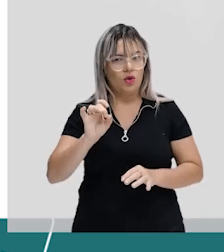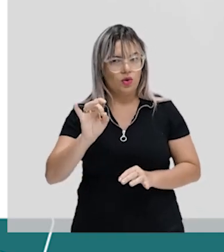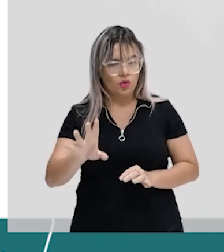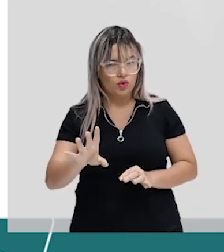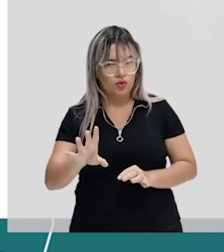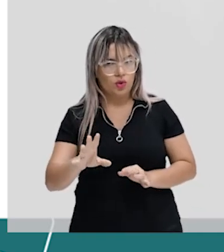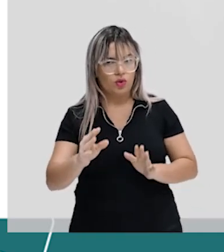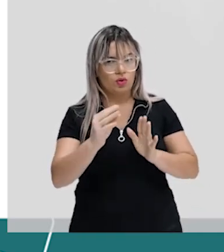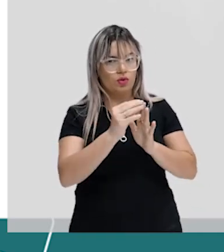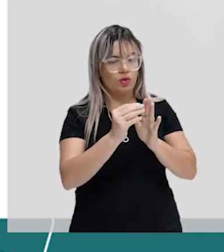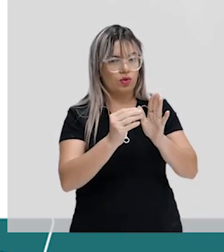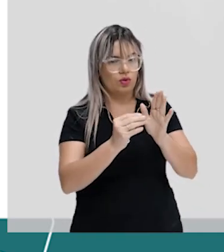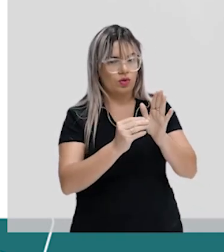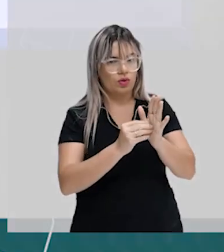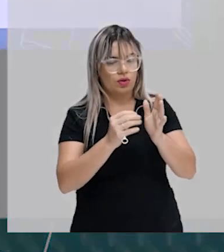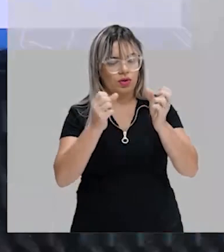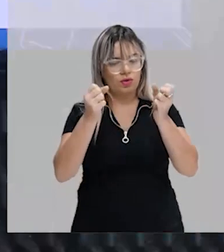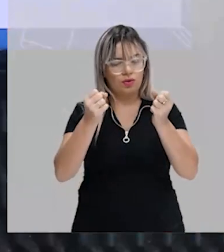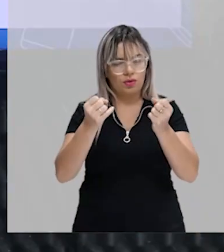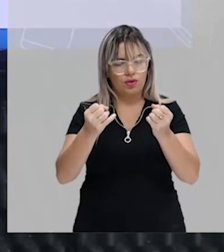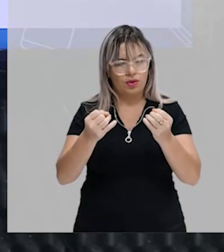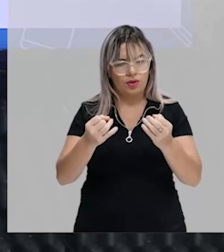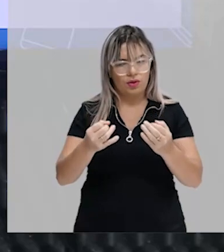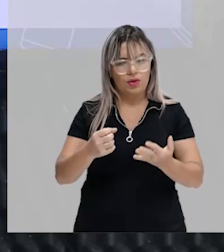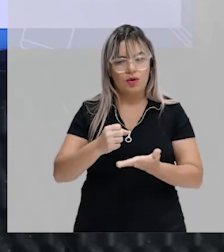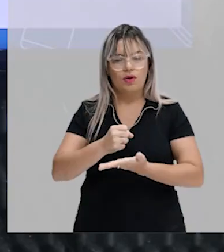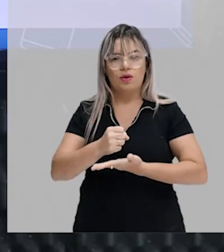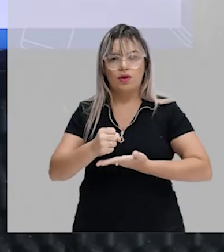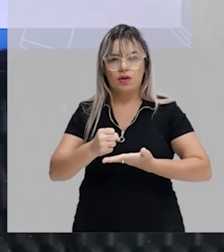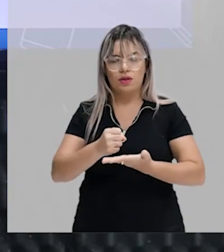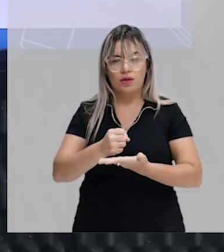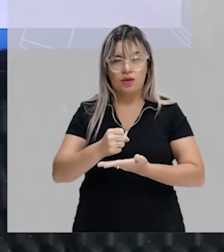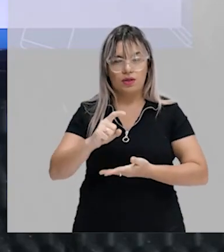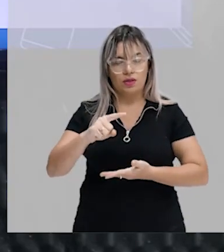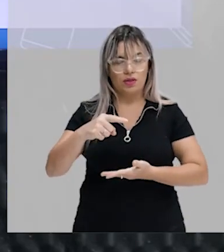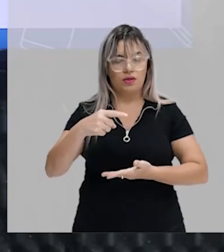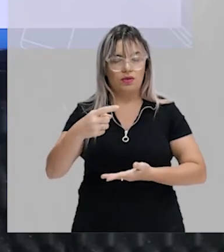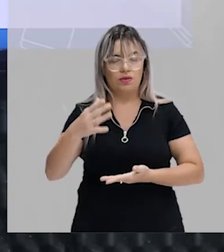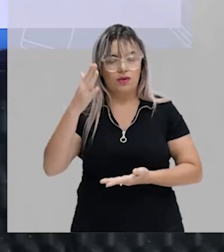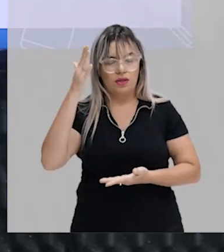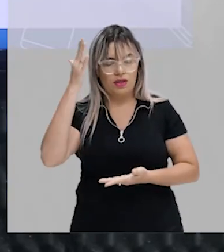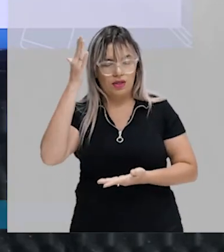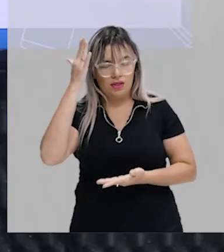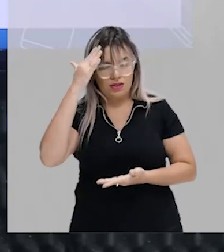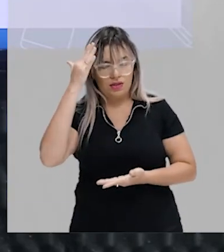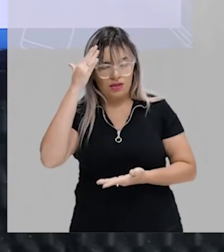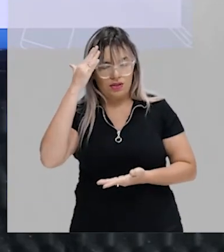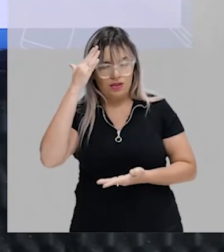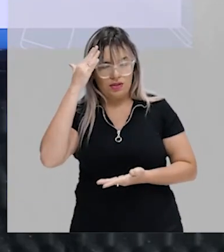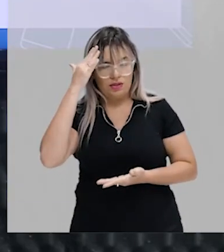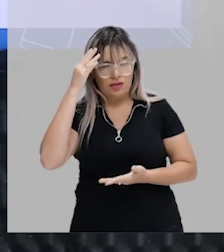de autores e entender o que o parnasianismo traz. Hoje eu contextualizei